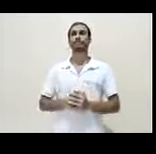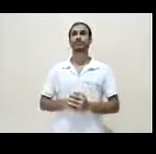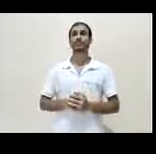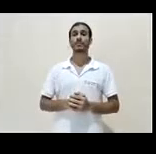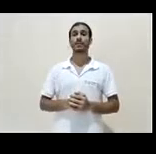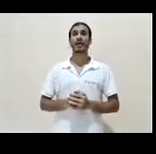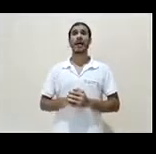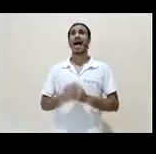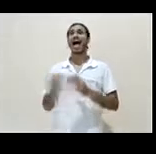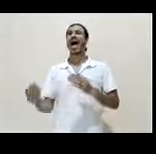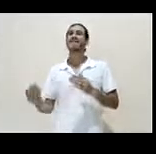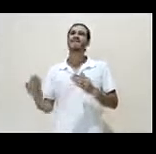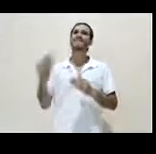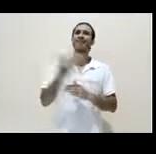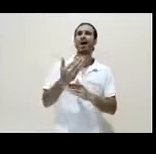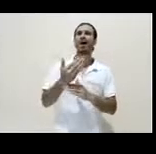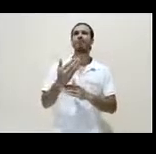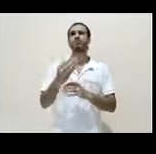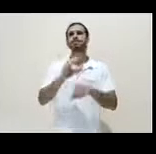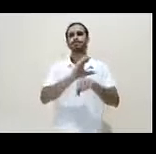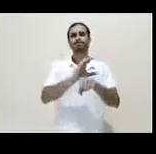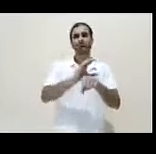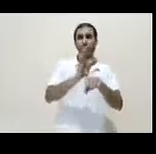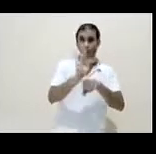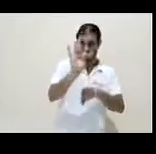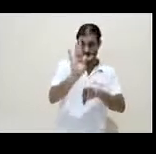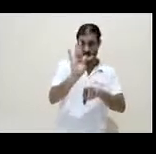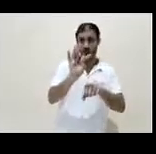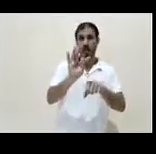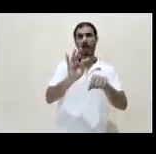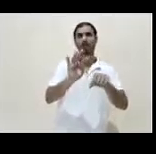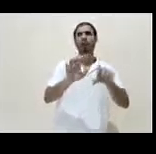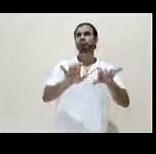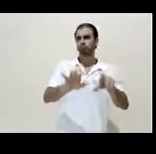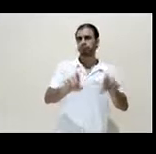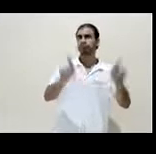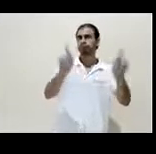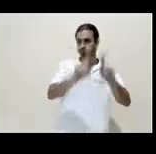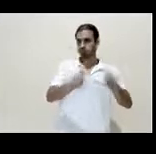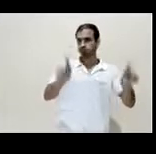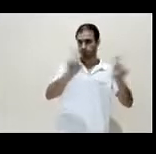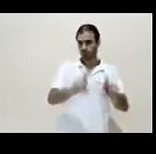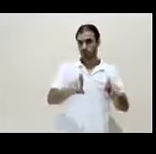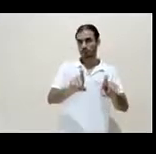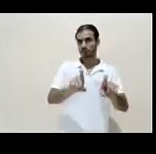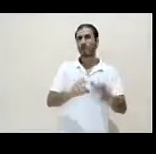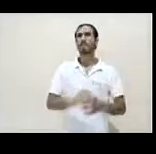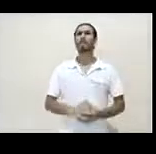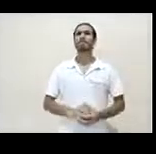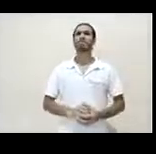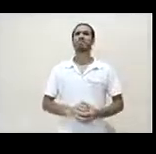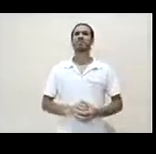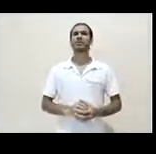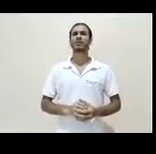programação, né, em alguns cursos, por exemplo, o de informática, os cursos de automação industrial, que